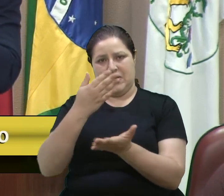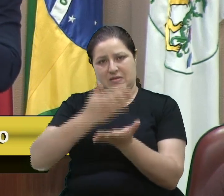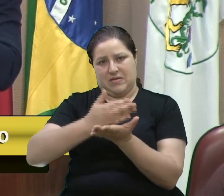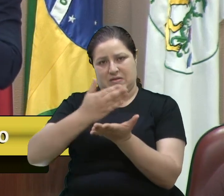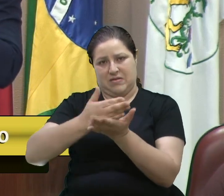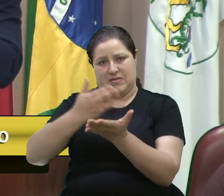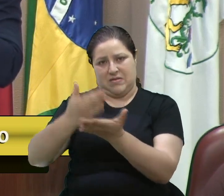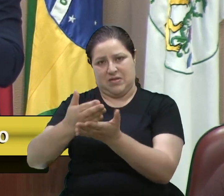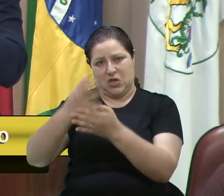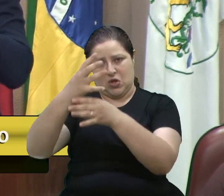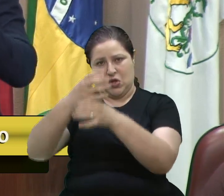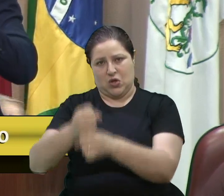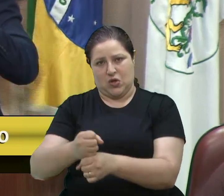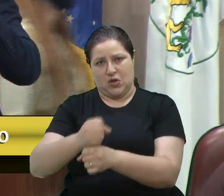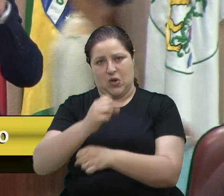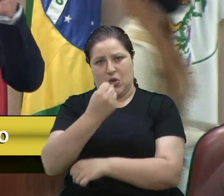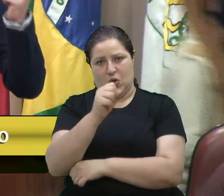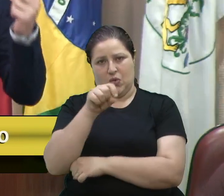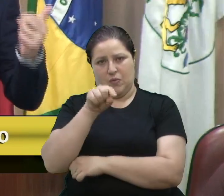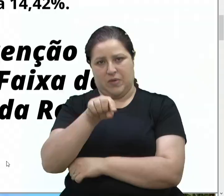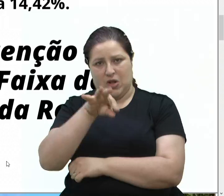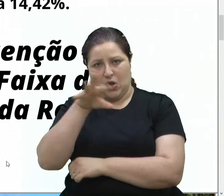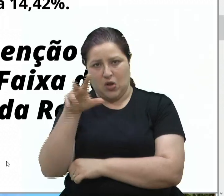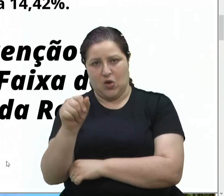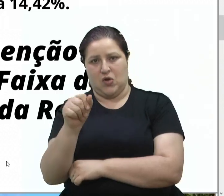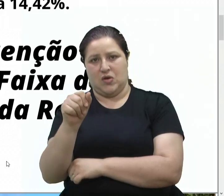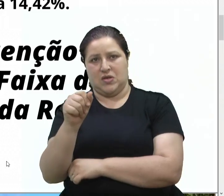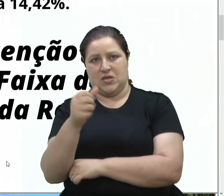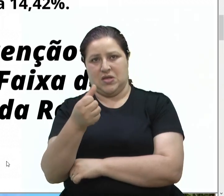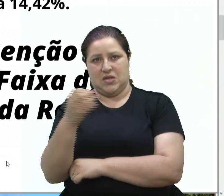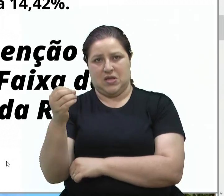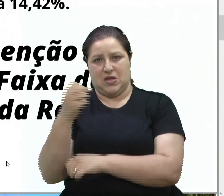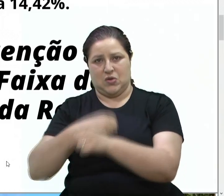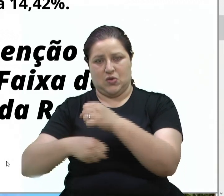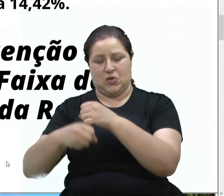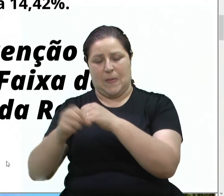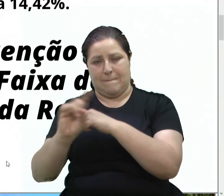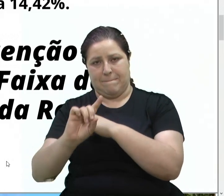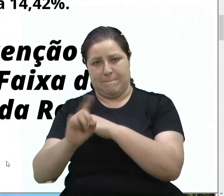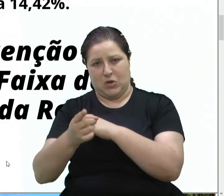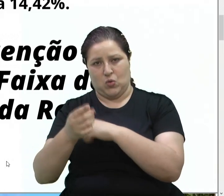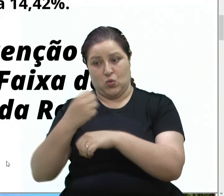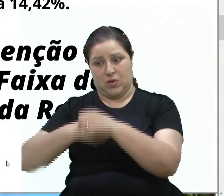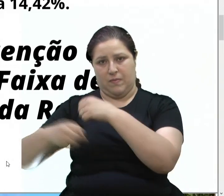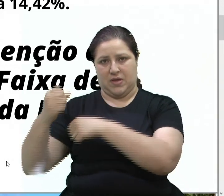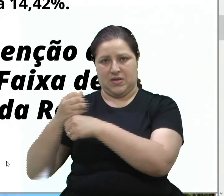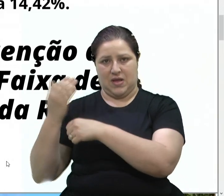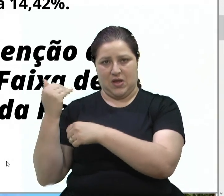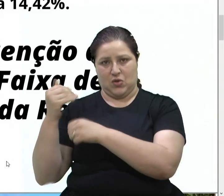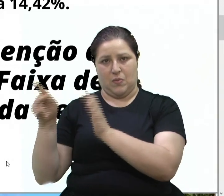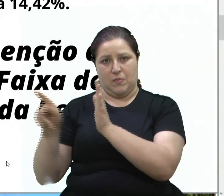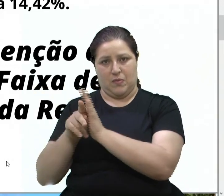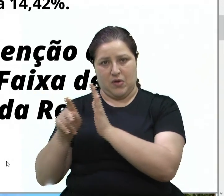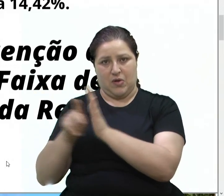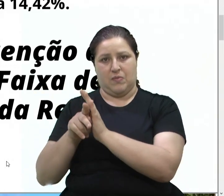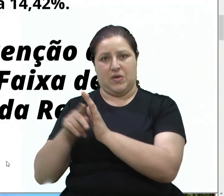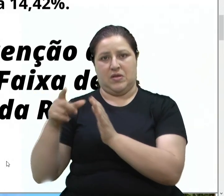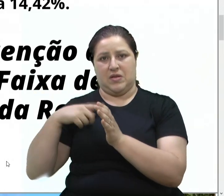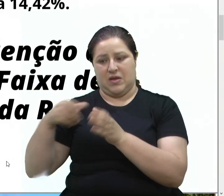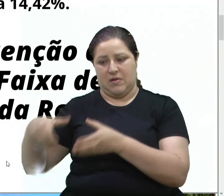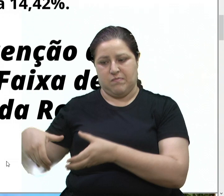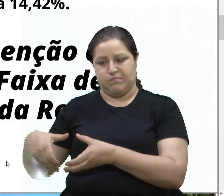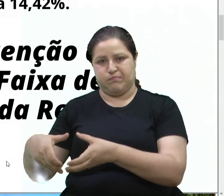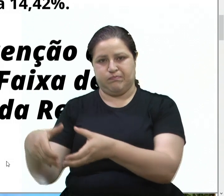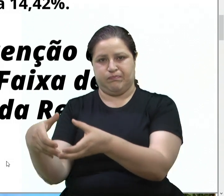8.600.000 pelos serviços prestados do ano anterior, somente da rede de coleta e afastamento,